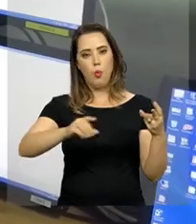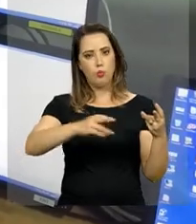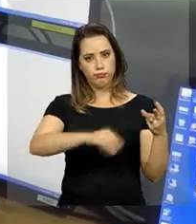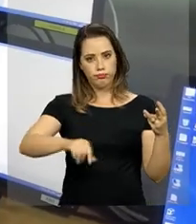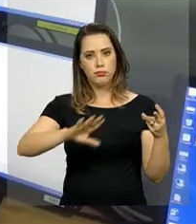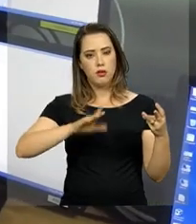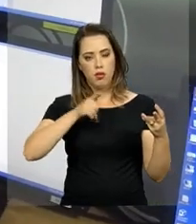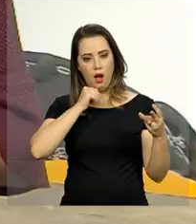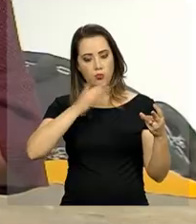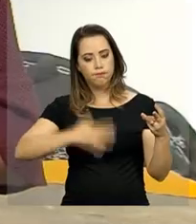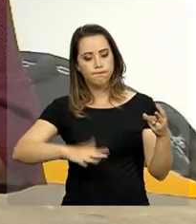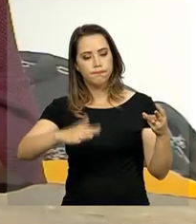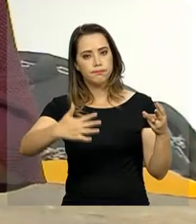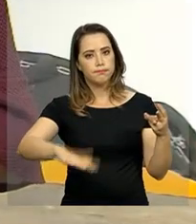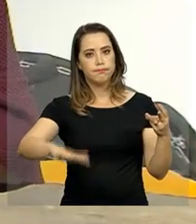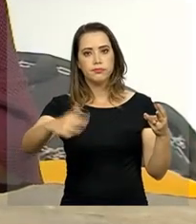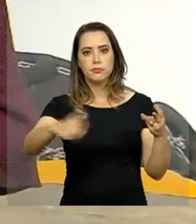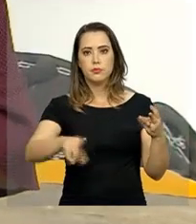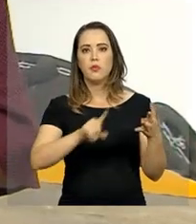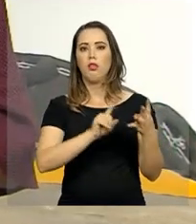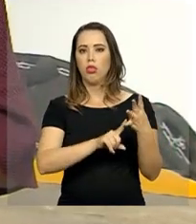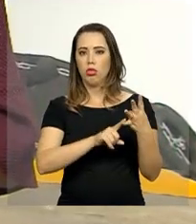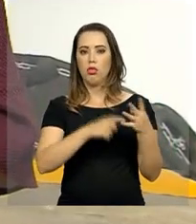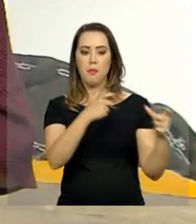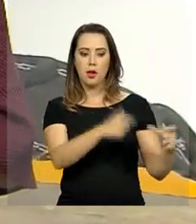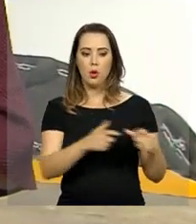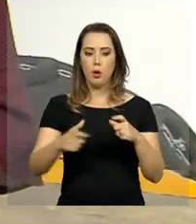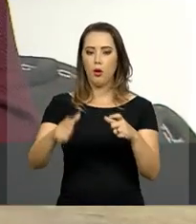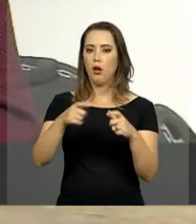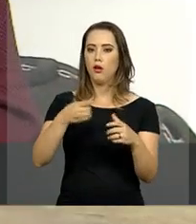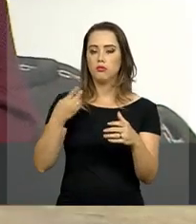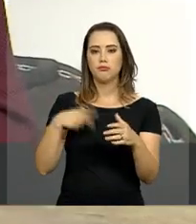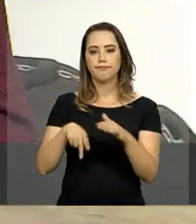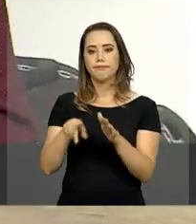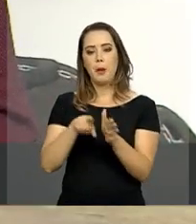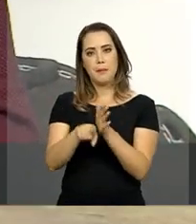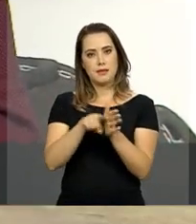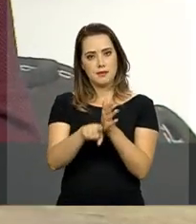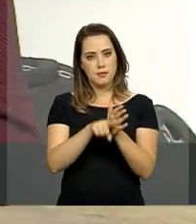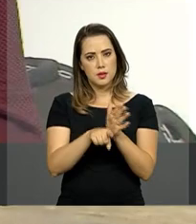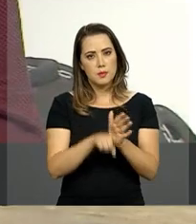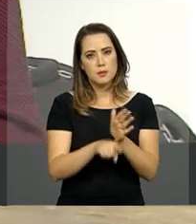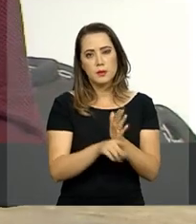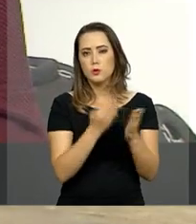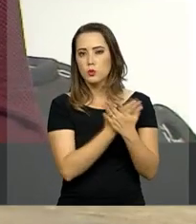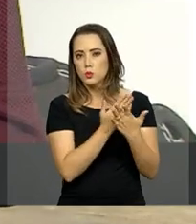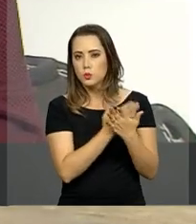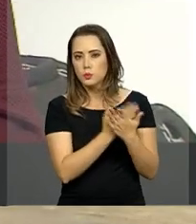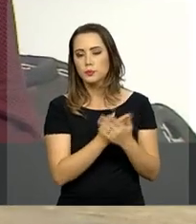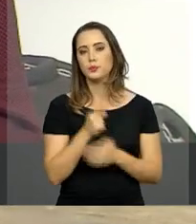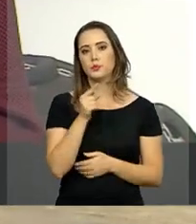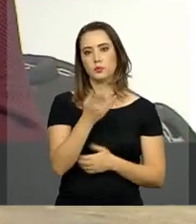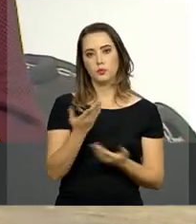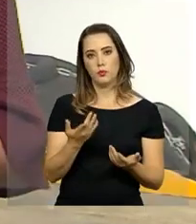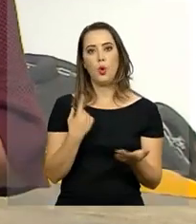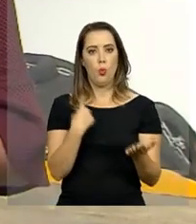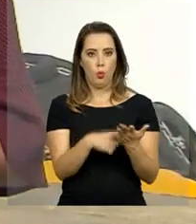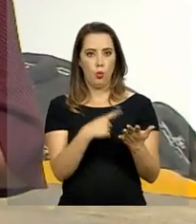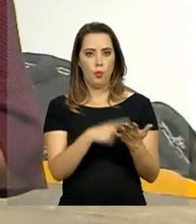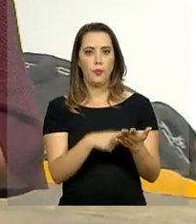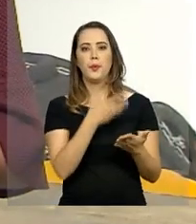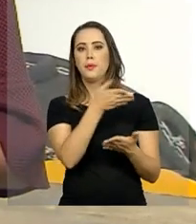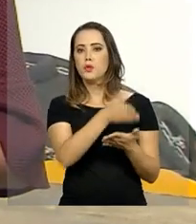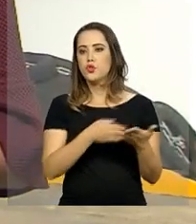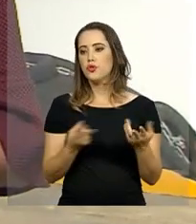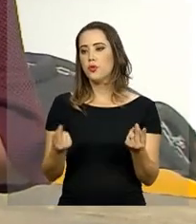pesca e geologia. O acordo de uso do Vital de Oliveira define a divisão dos recursos de operação e manutenção, os